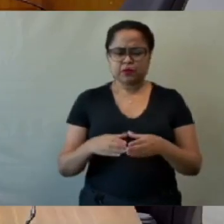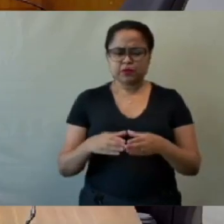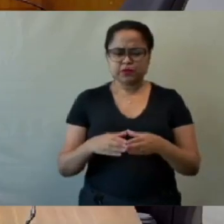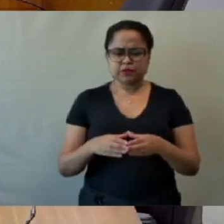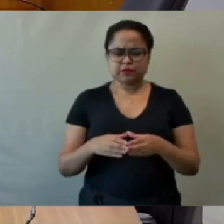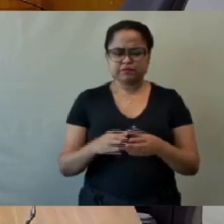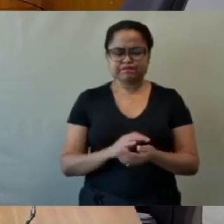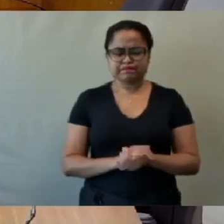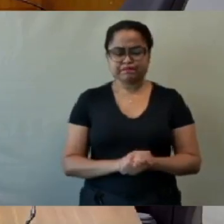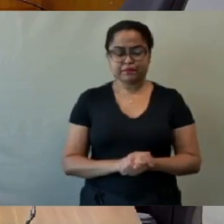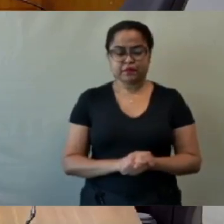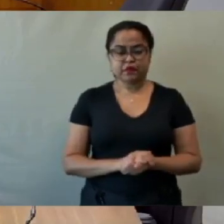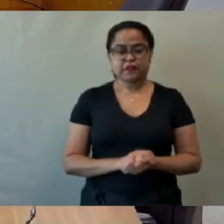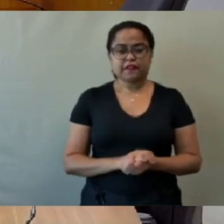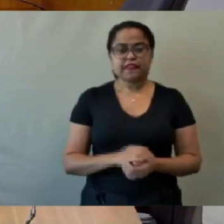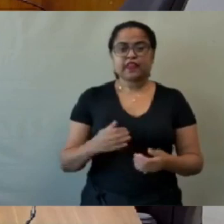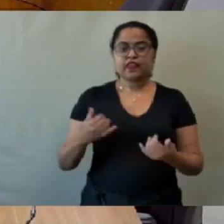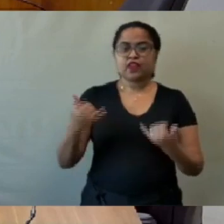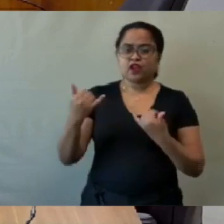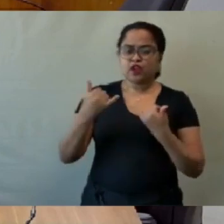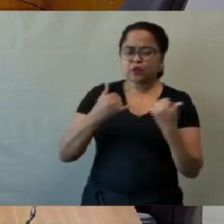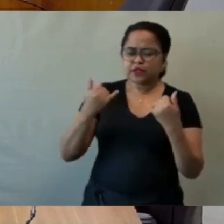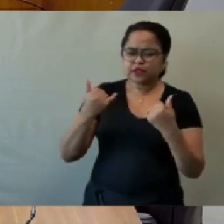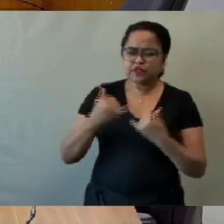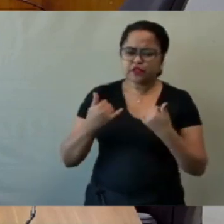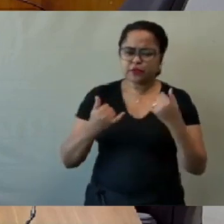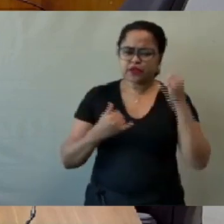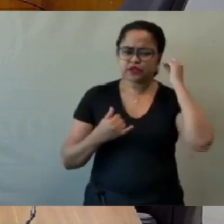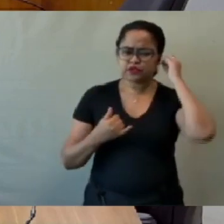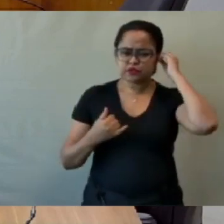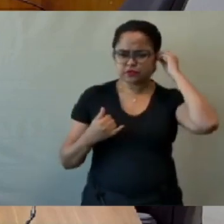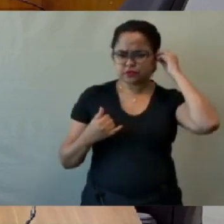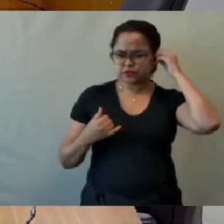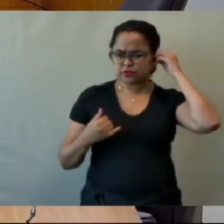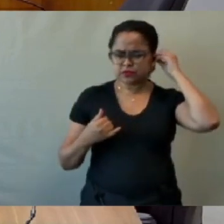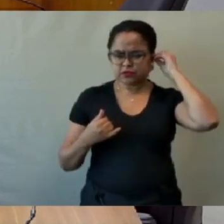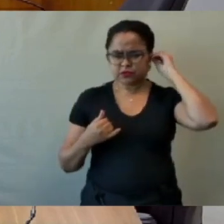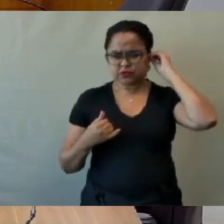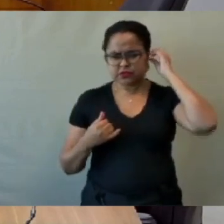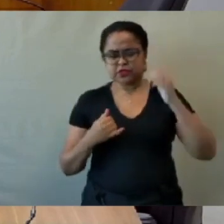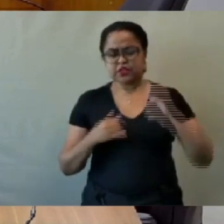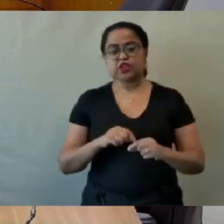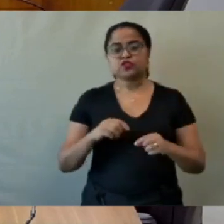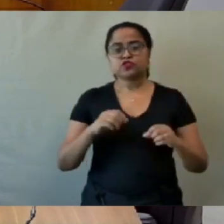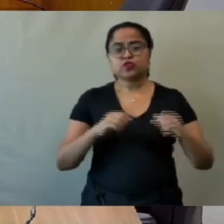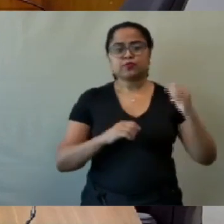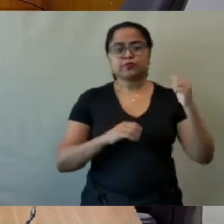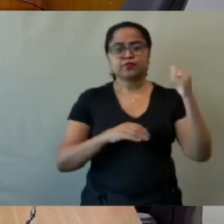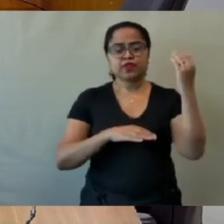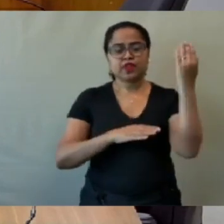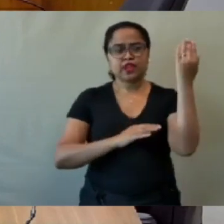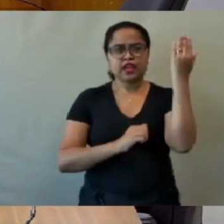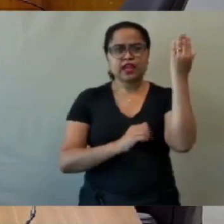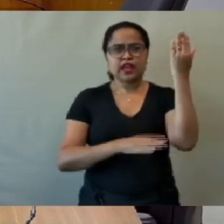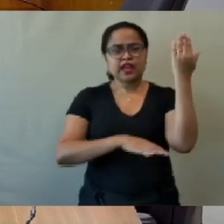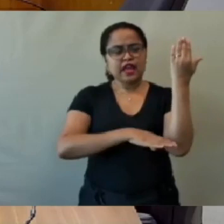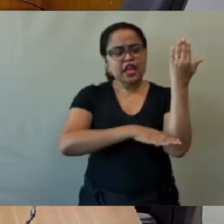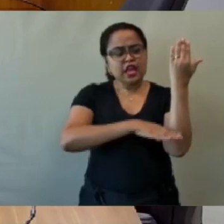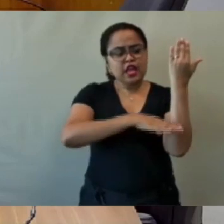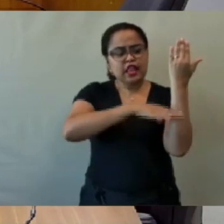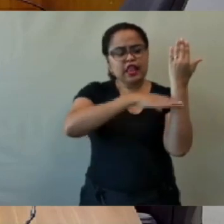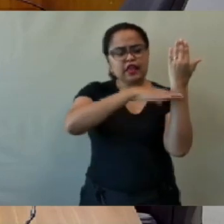Finalidade. Obter informações quanto à instalação de elevador para portadores